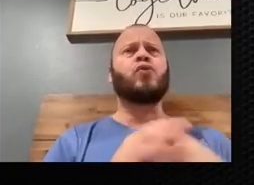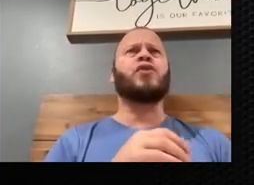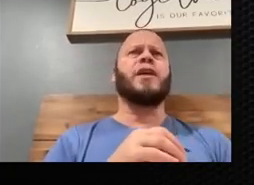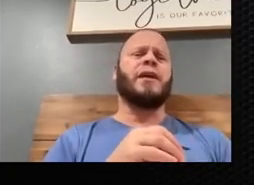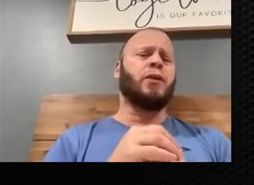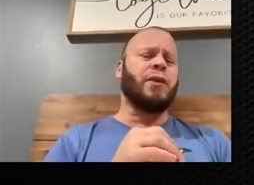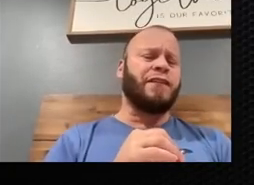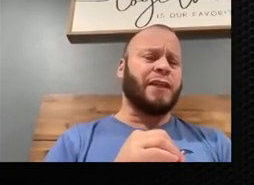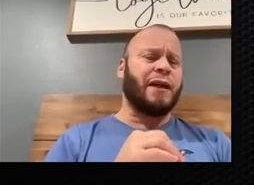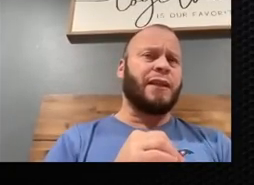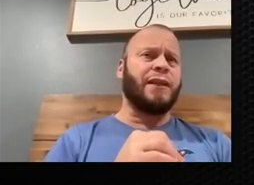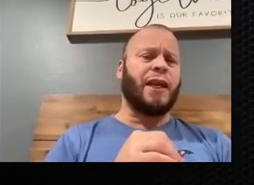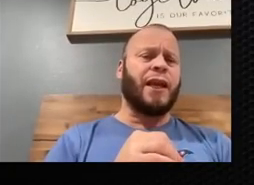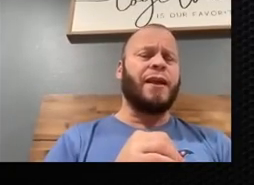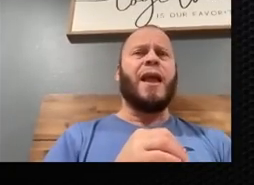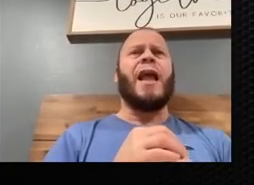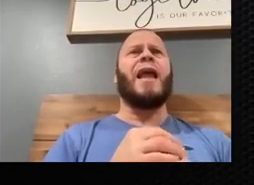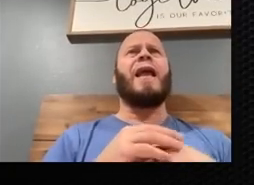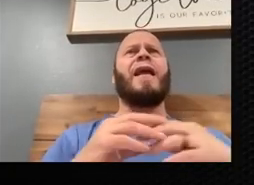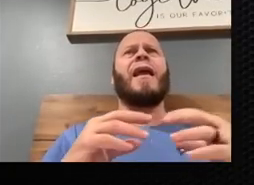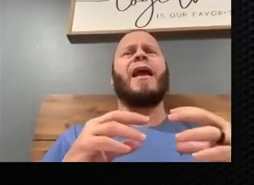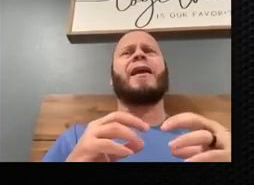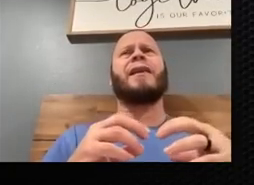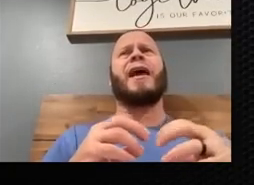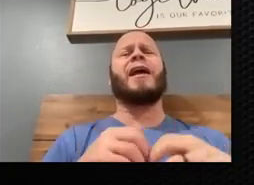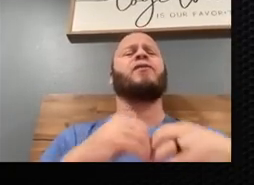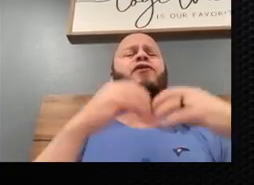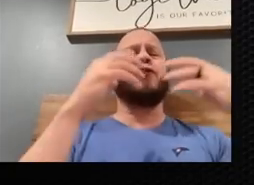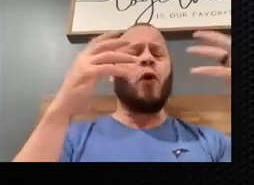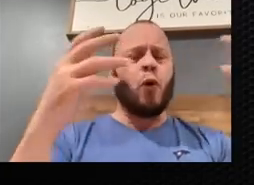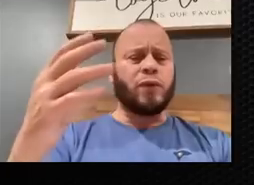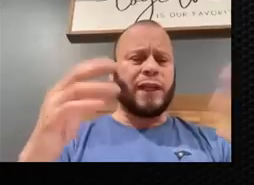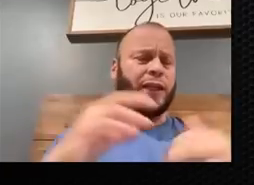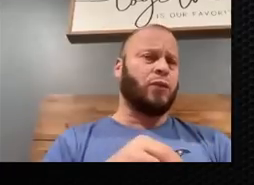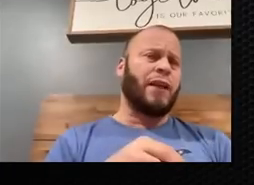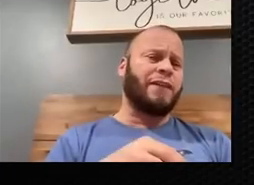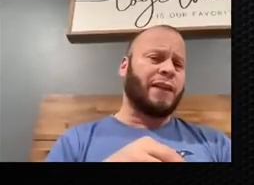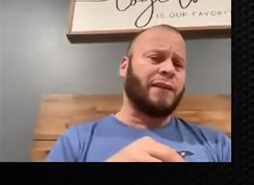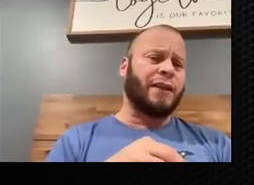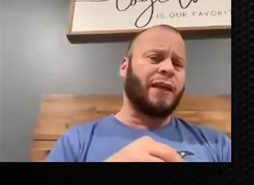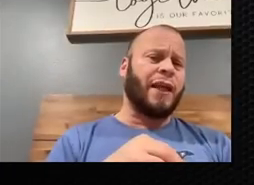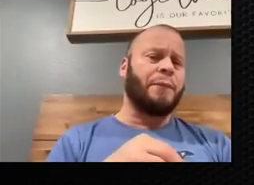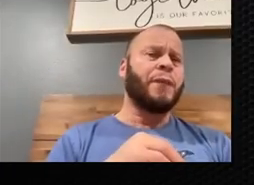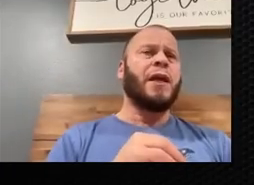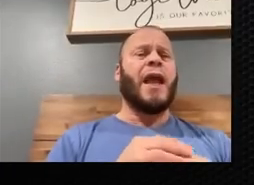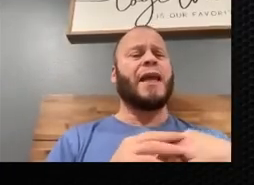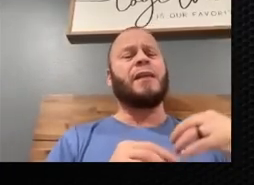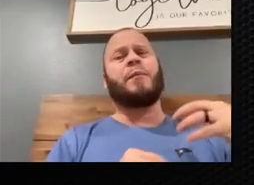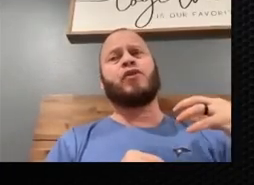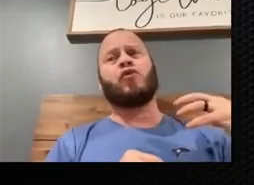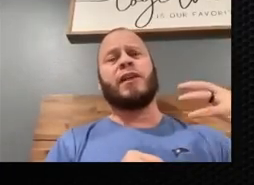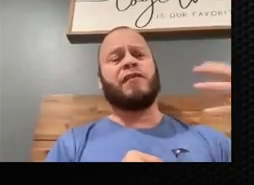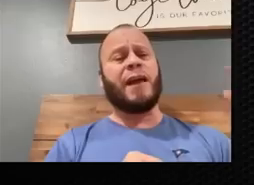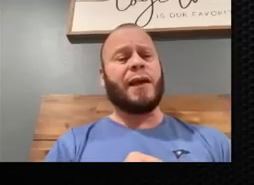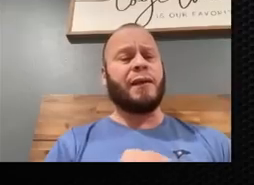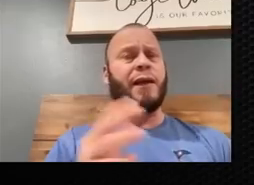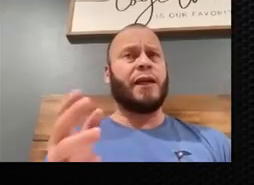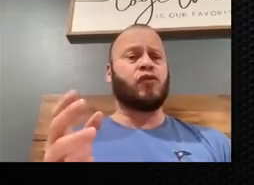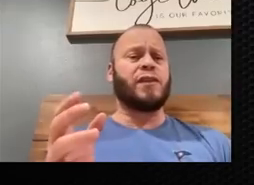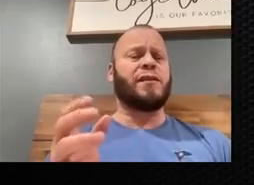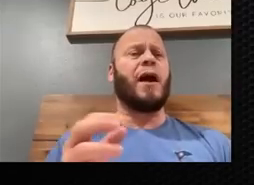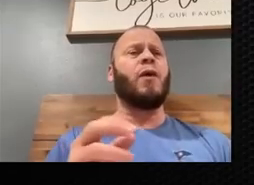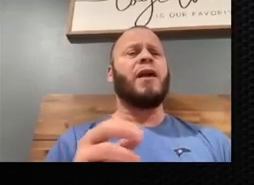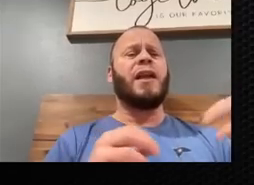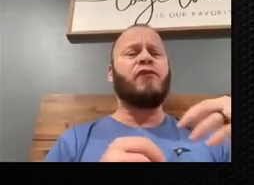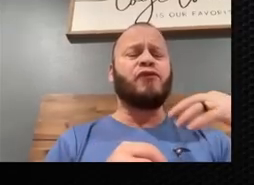insultos que não levam nada a ninguém, é aquela revolta que não leva nada a ninguém, é aquela pessoa que vai na